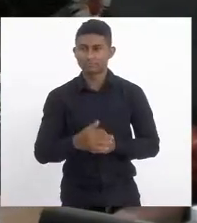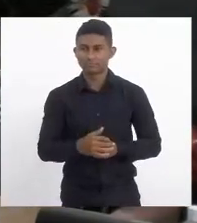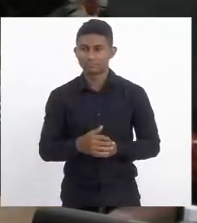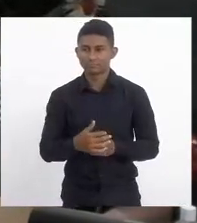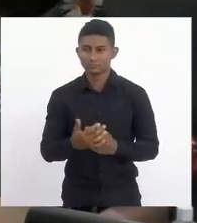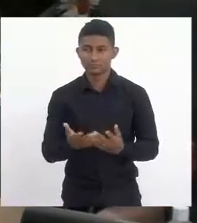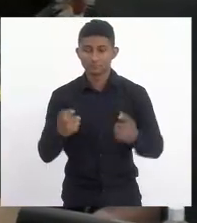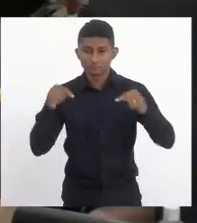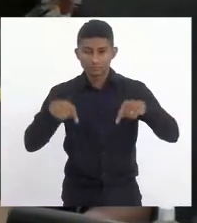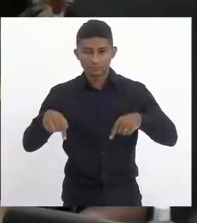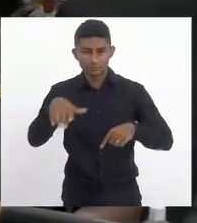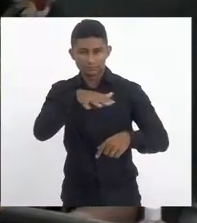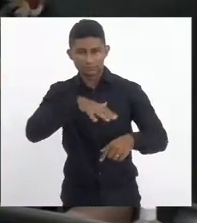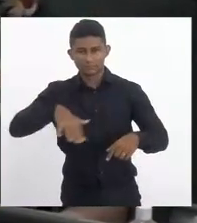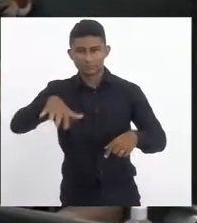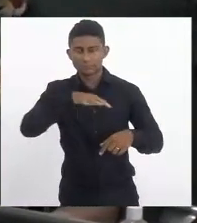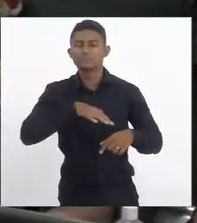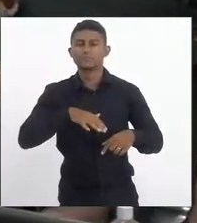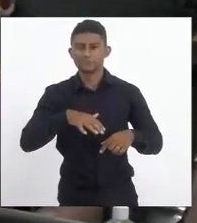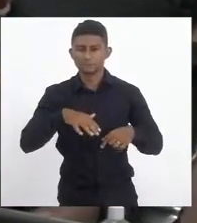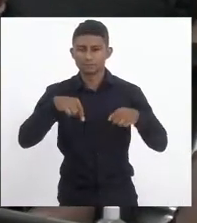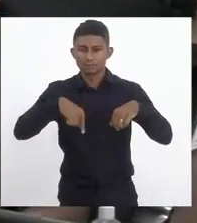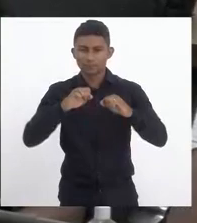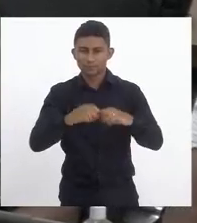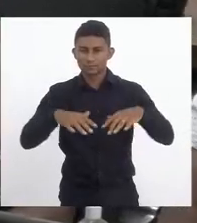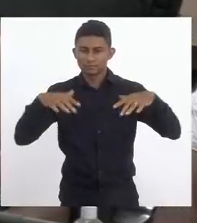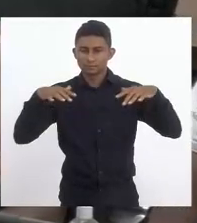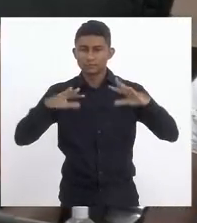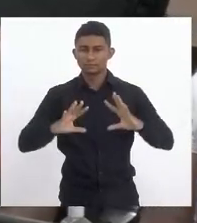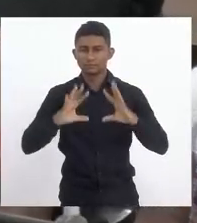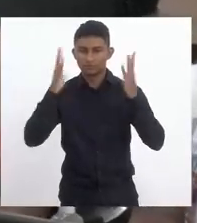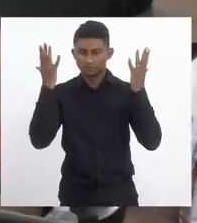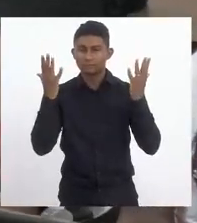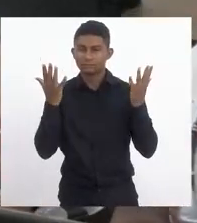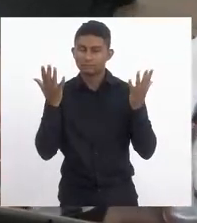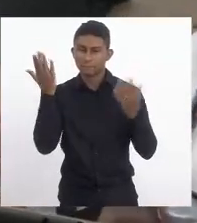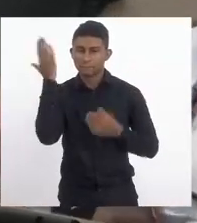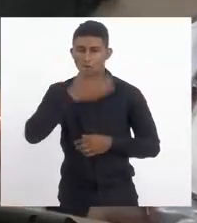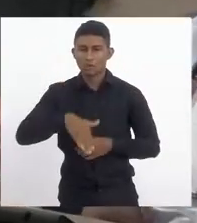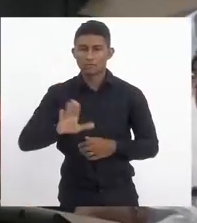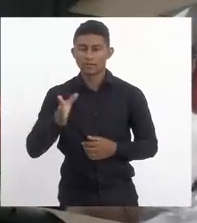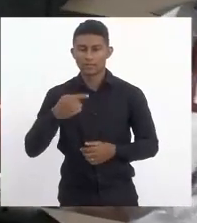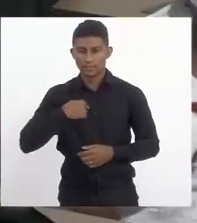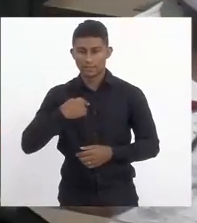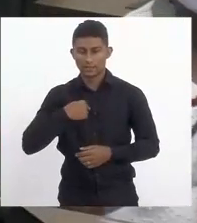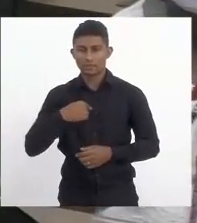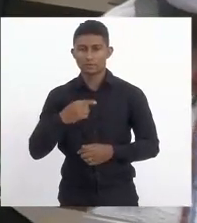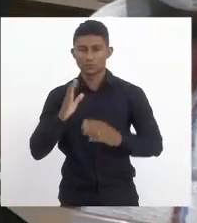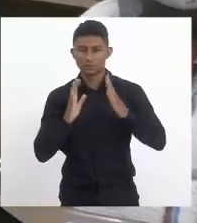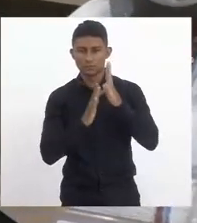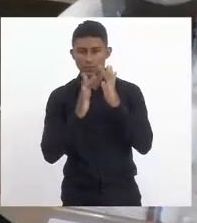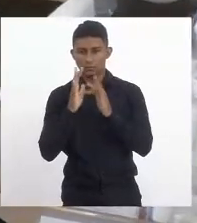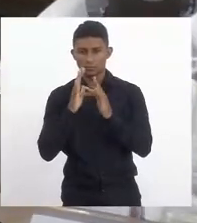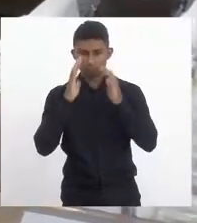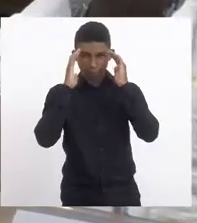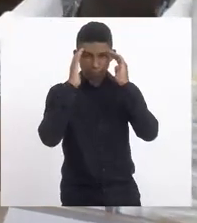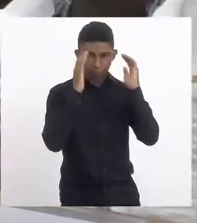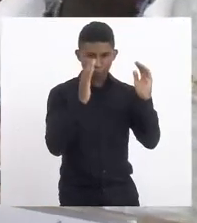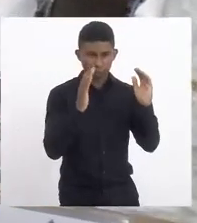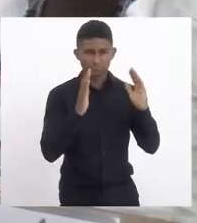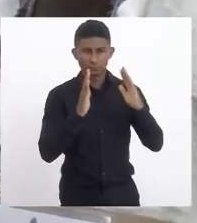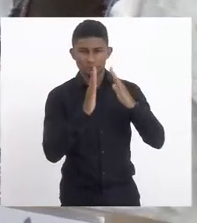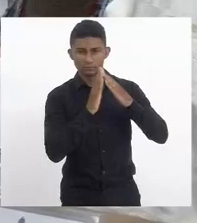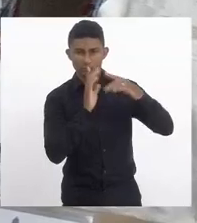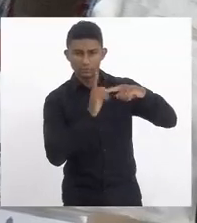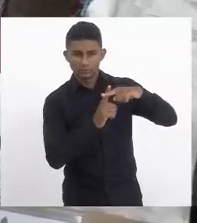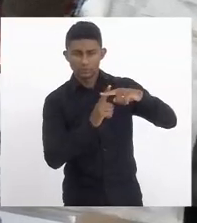aqui simboliza isso. Eu sou cristão católico, e, para mim,